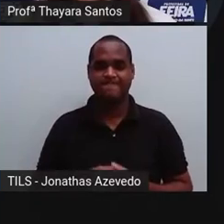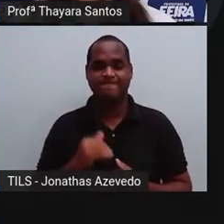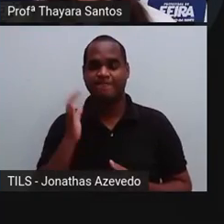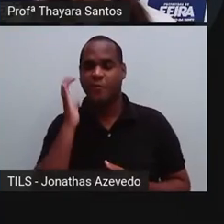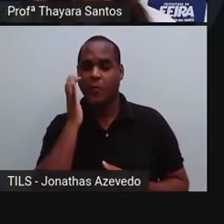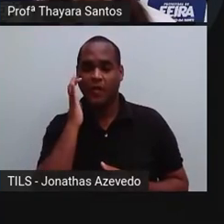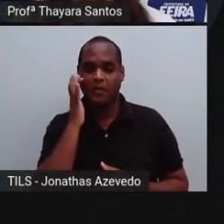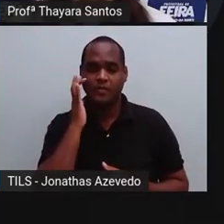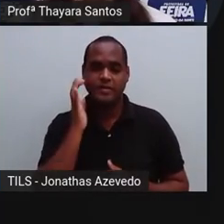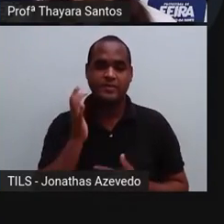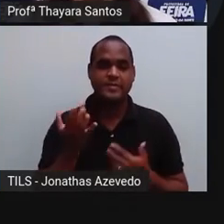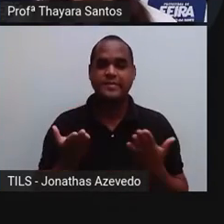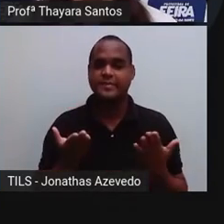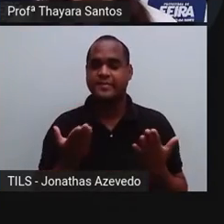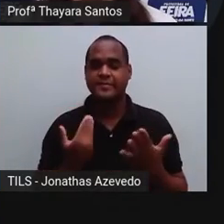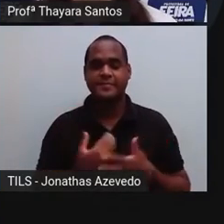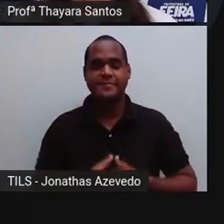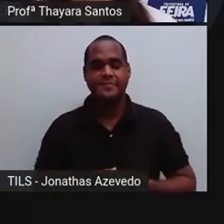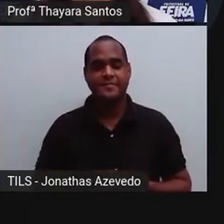é